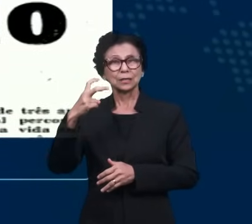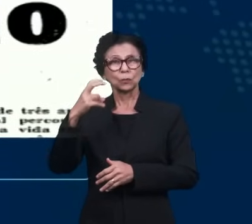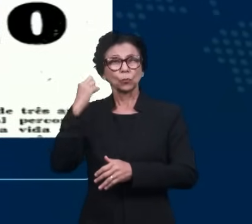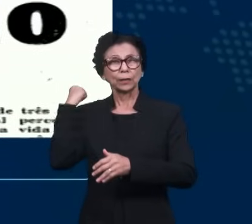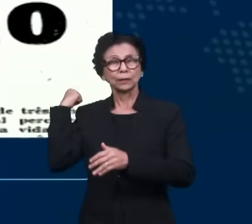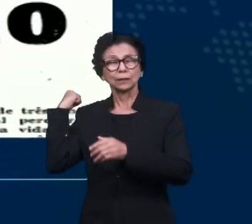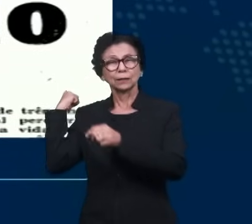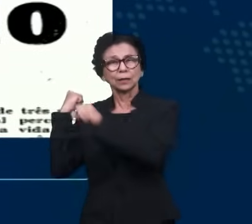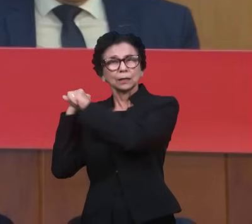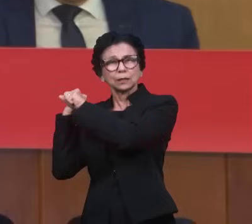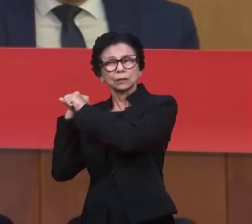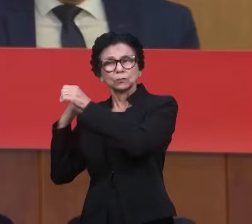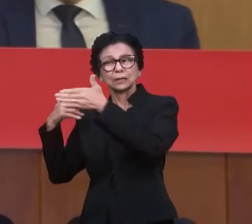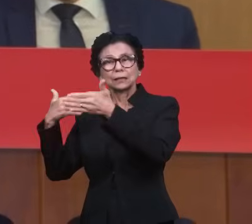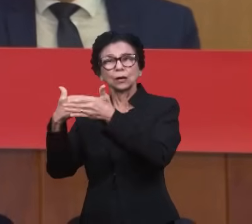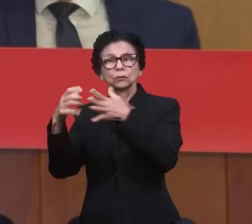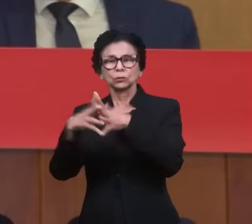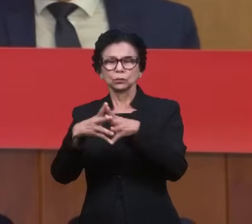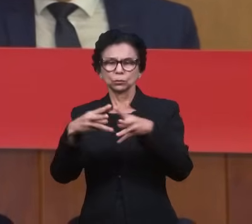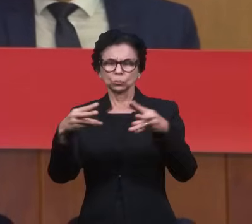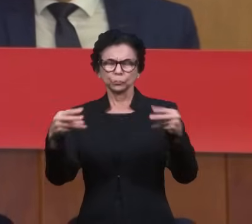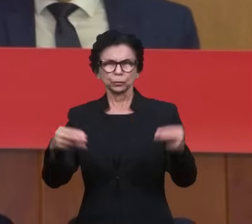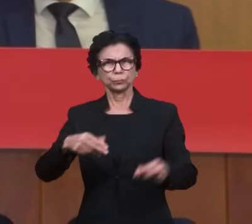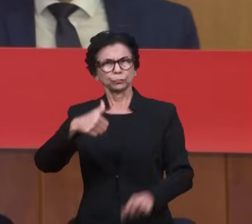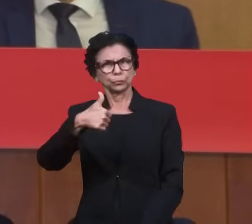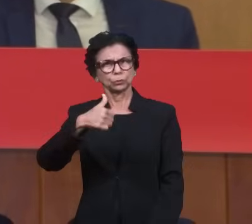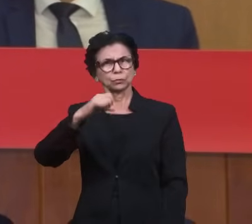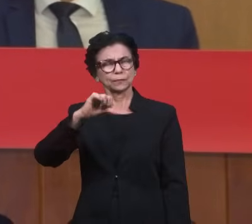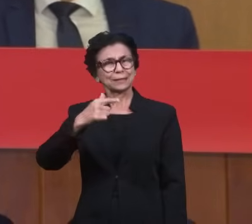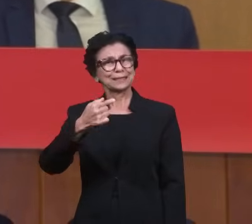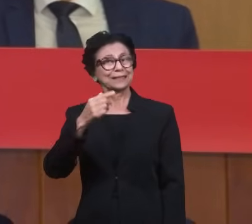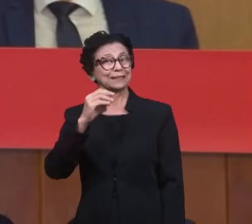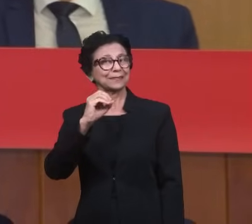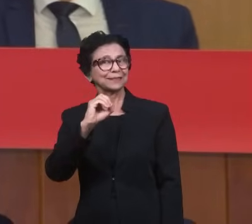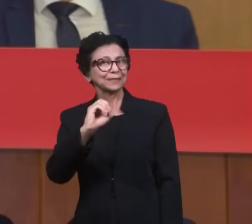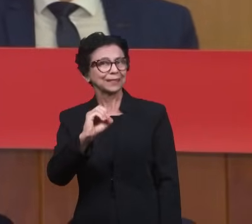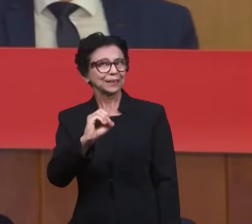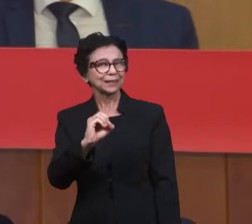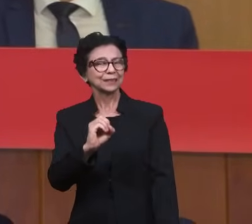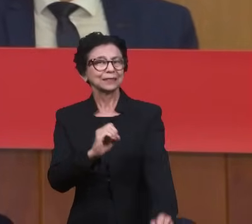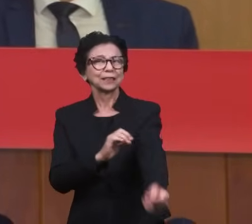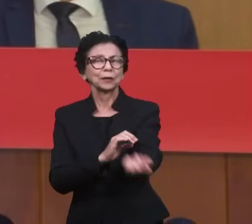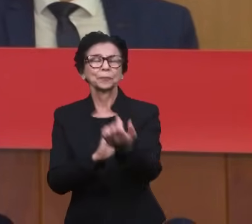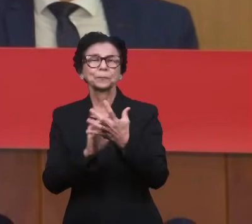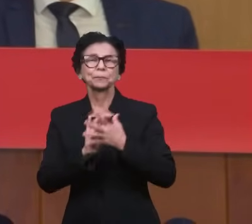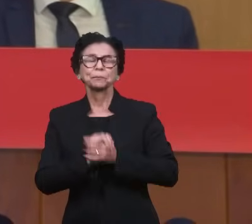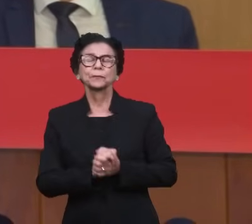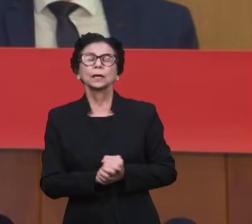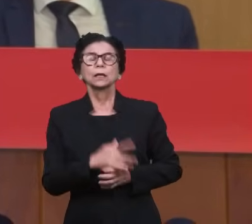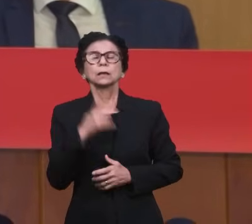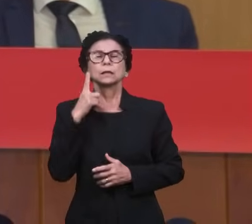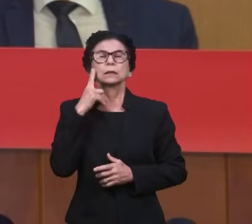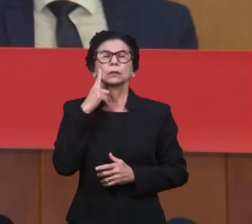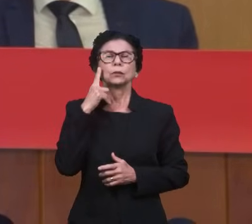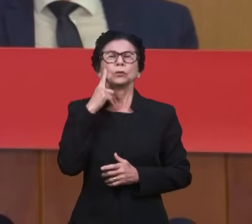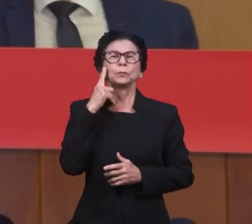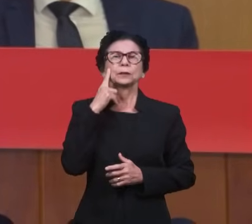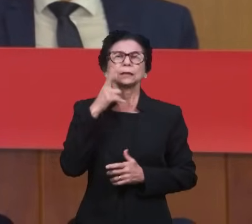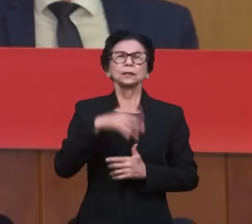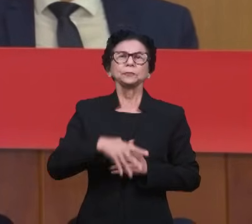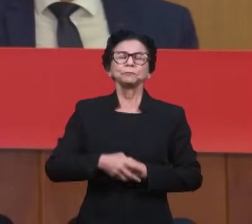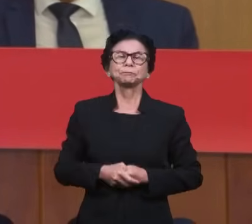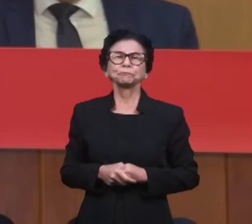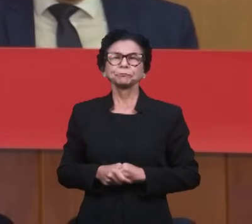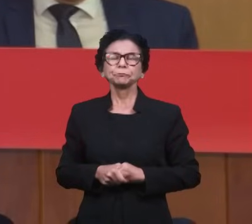desaparecido. Isso em 1970. O Globo fez uma reportagem comemorando